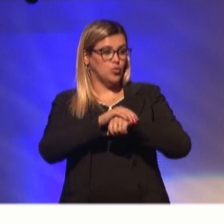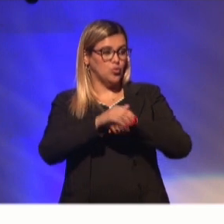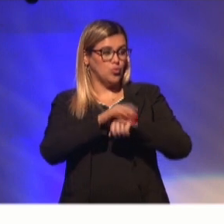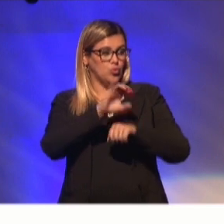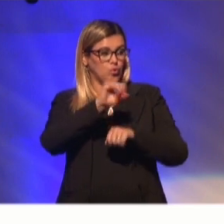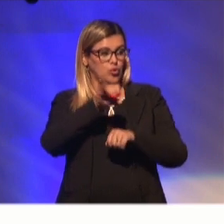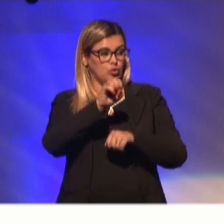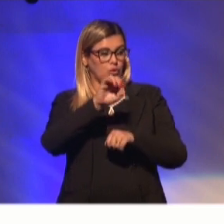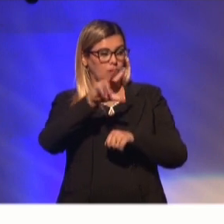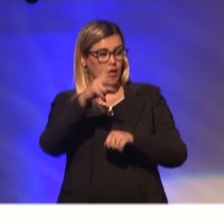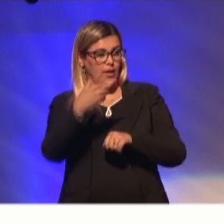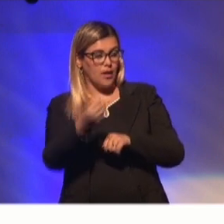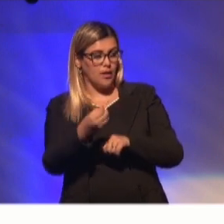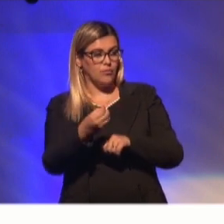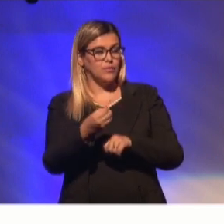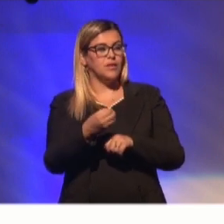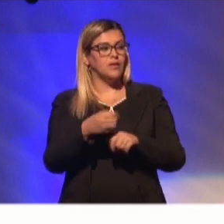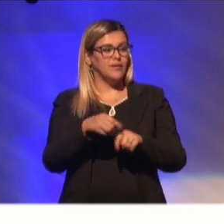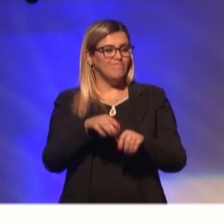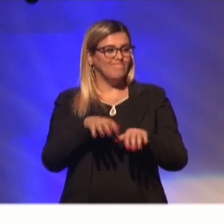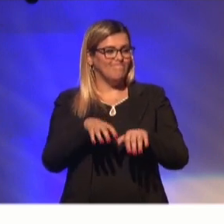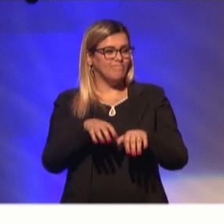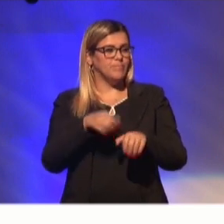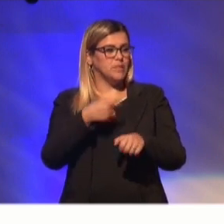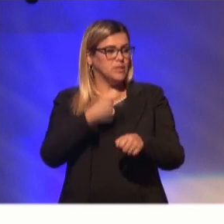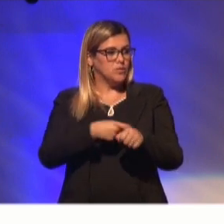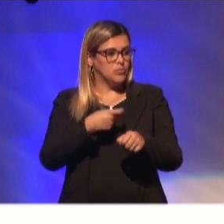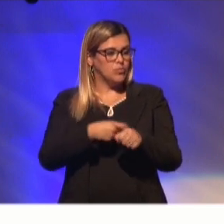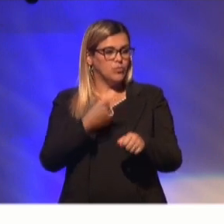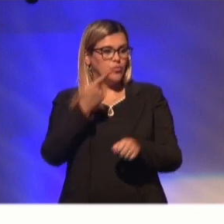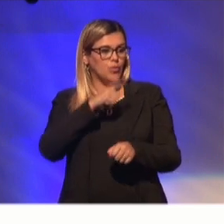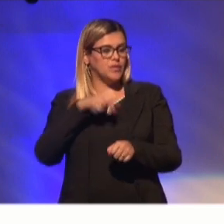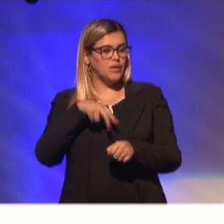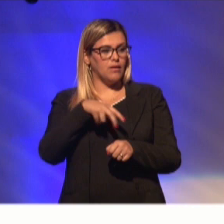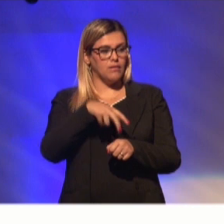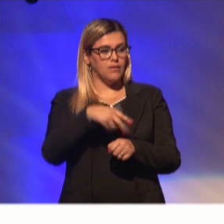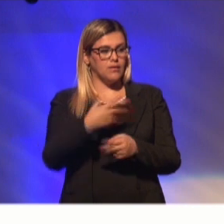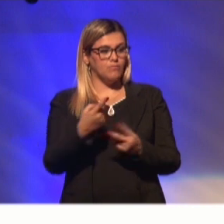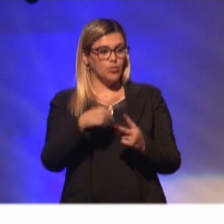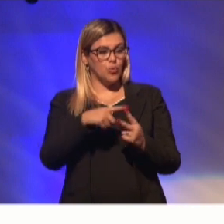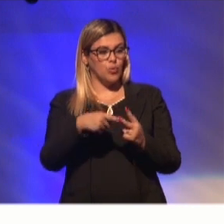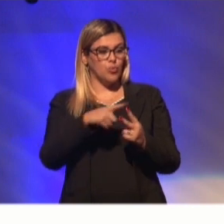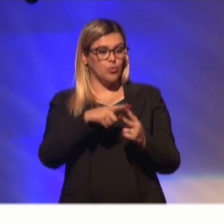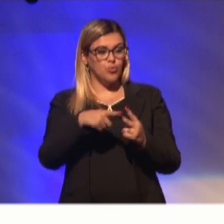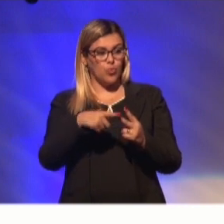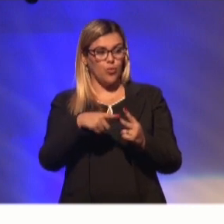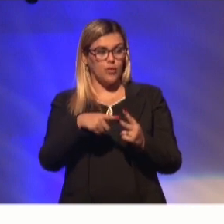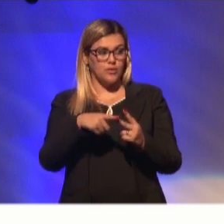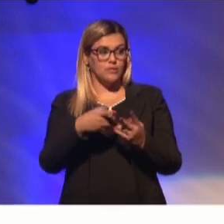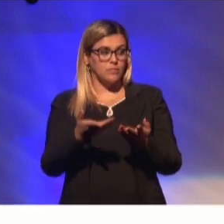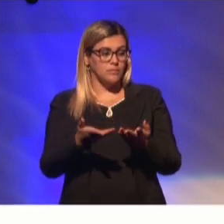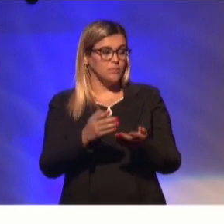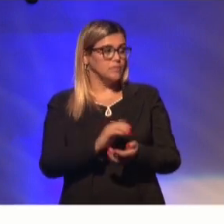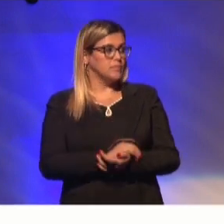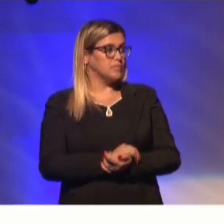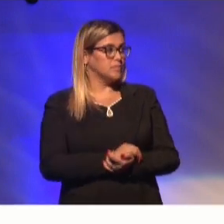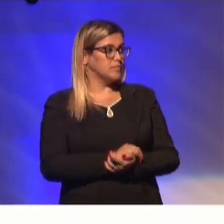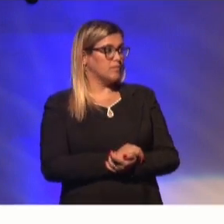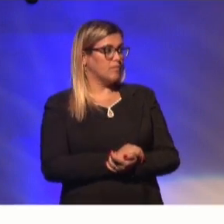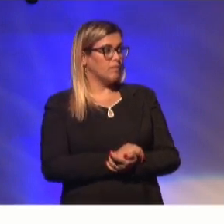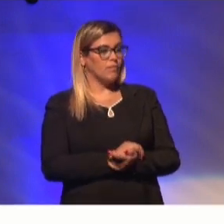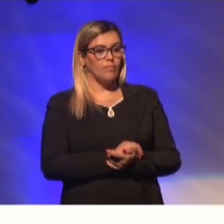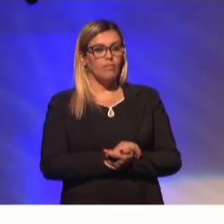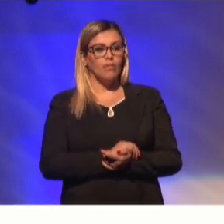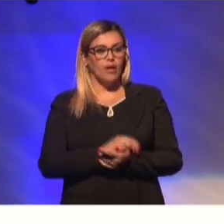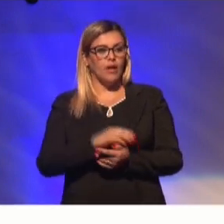tornozelos também direito e esquerdo, e os joelhos bem genoválgos, os dois joelhos bilateralmente. Aqui a